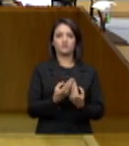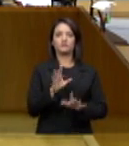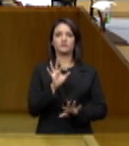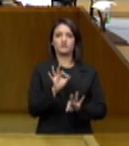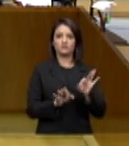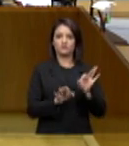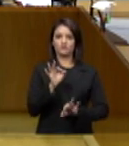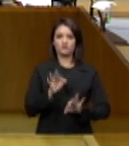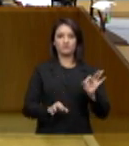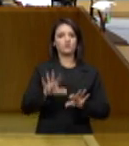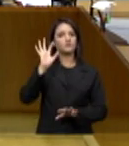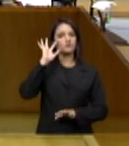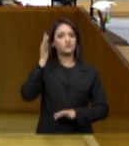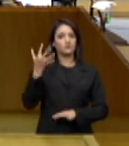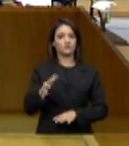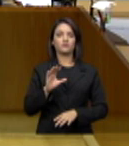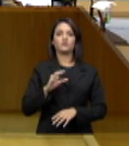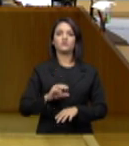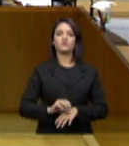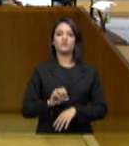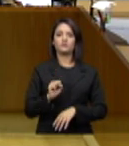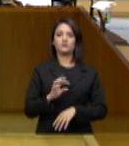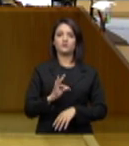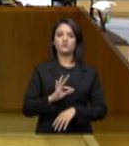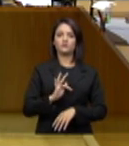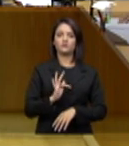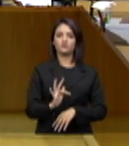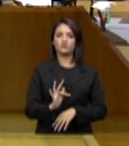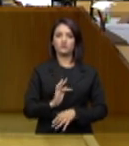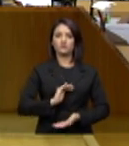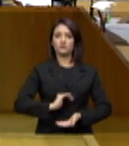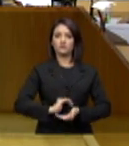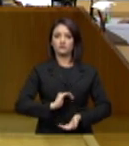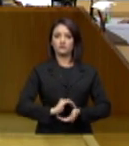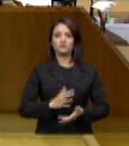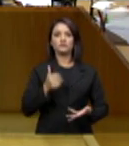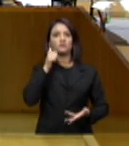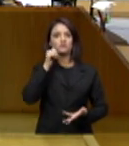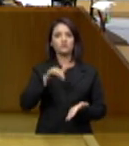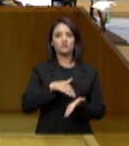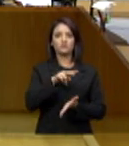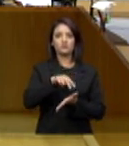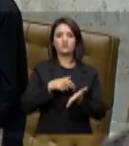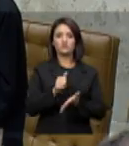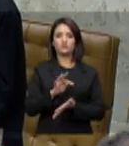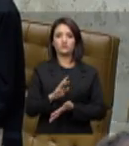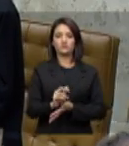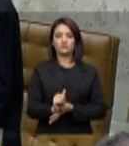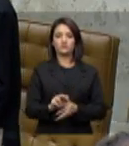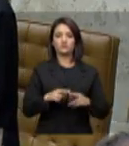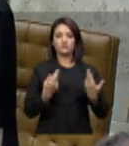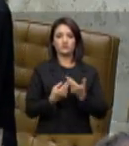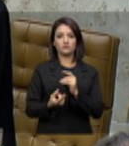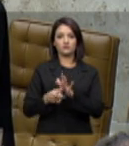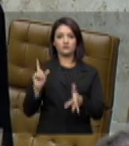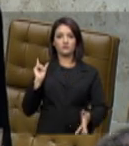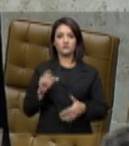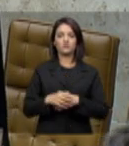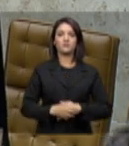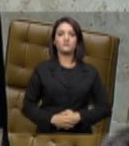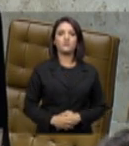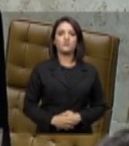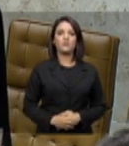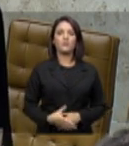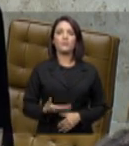jurisdicional ordinária de supremo tribunal federal e passa a palavra senhor' a secretaria fará a leitura da ata da sessão anterior